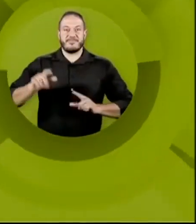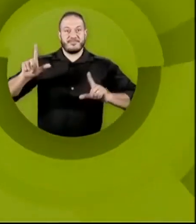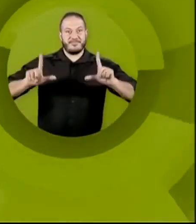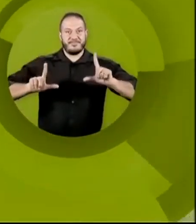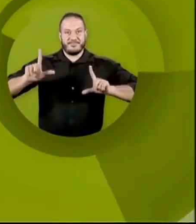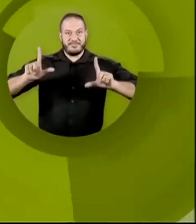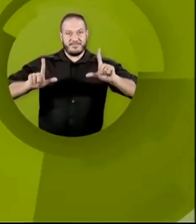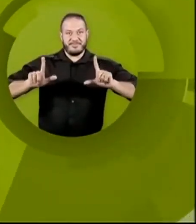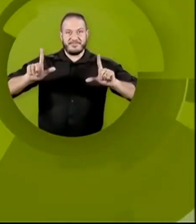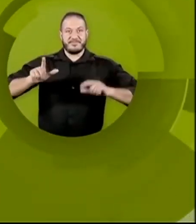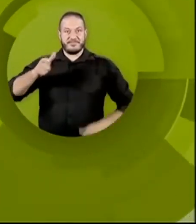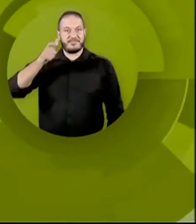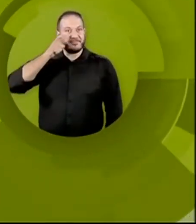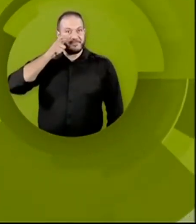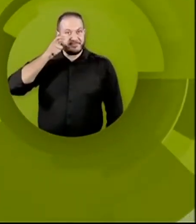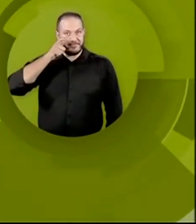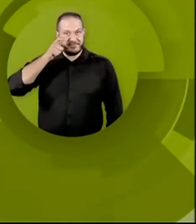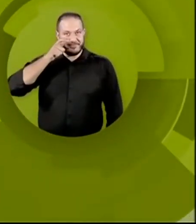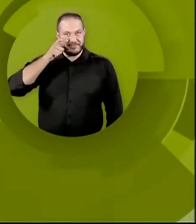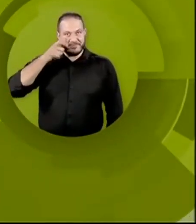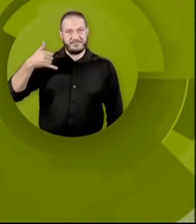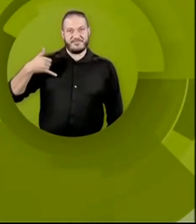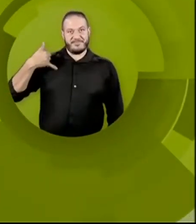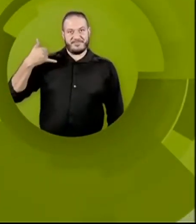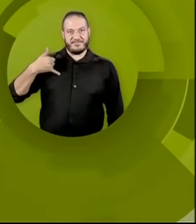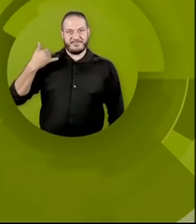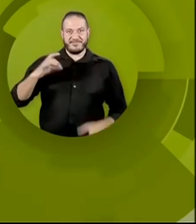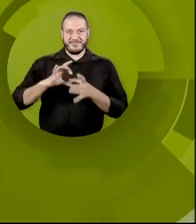O programa a seguir é livre para todos os públicos.